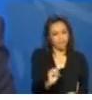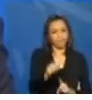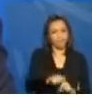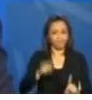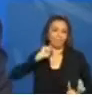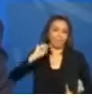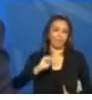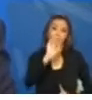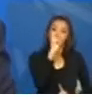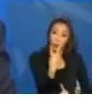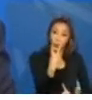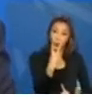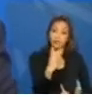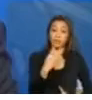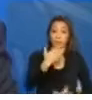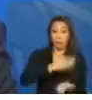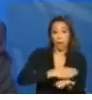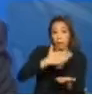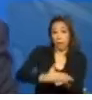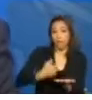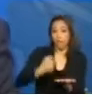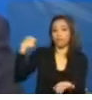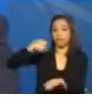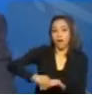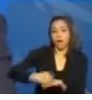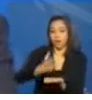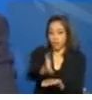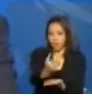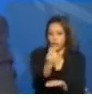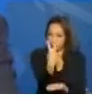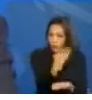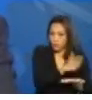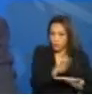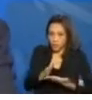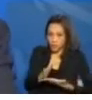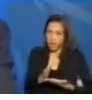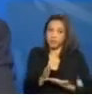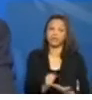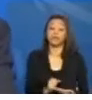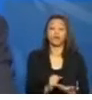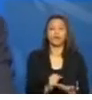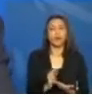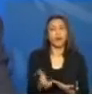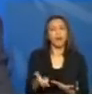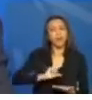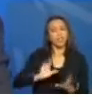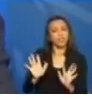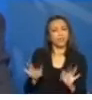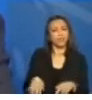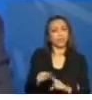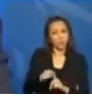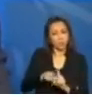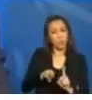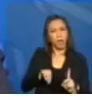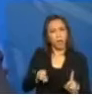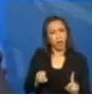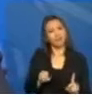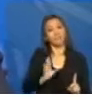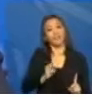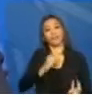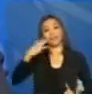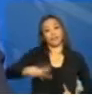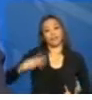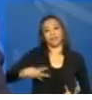duas parcelas das três parcelas pagas e antes do final do maio nós teremos as três